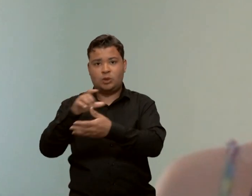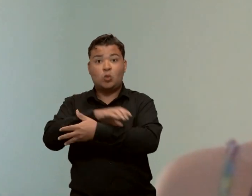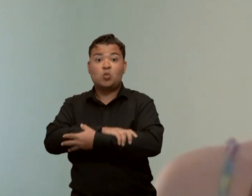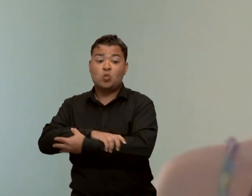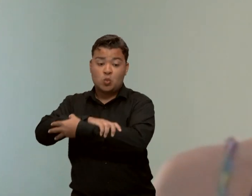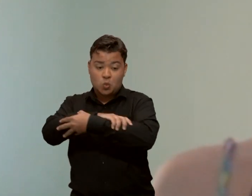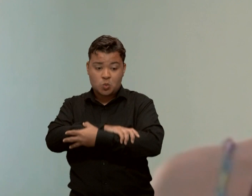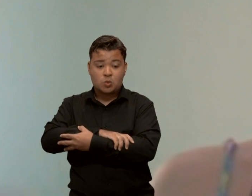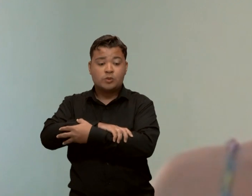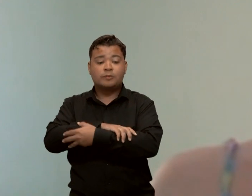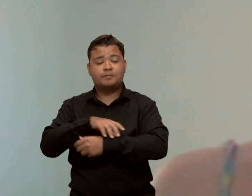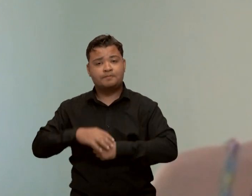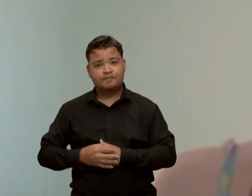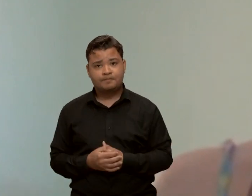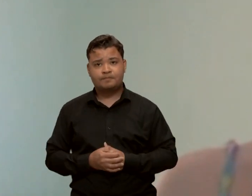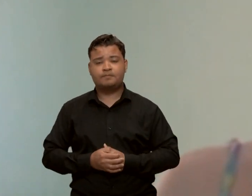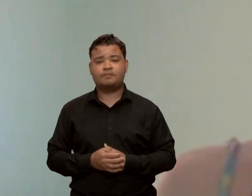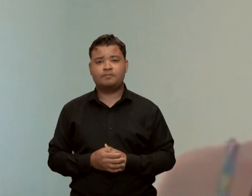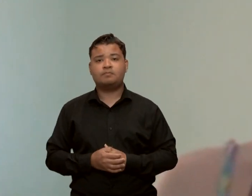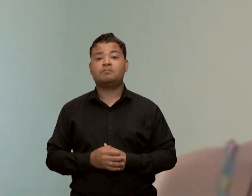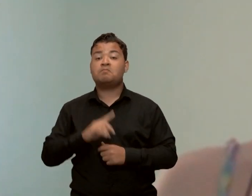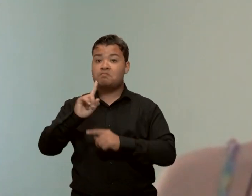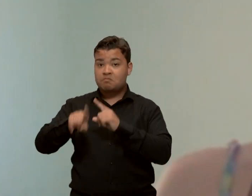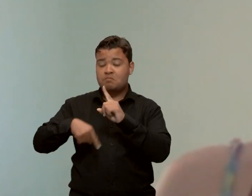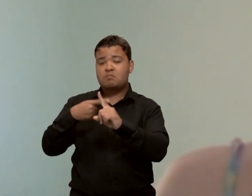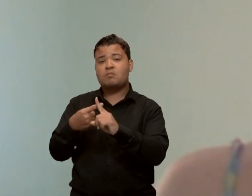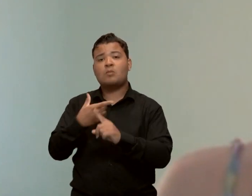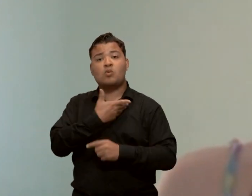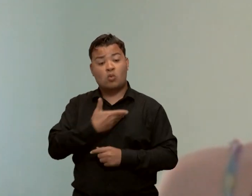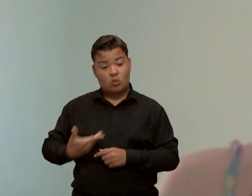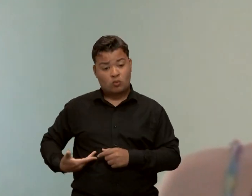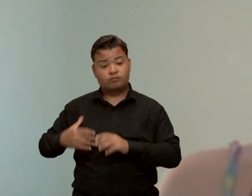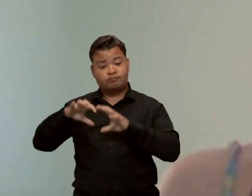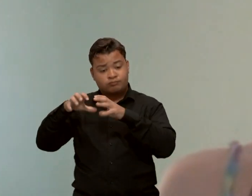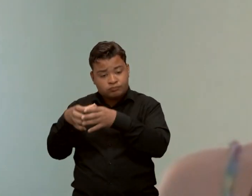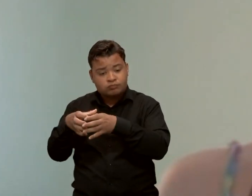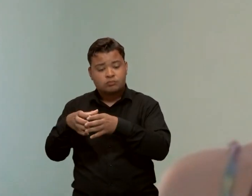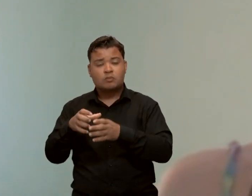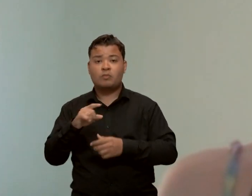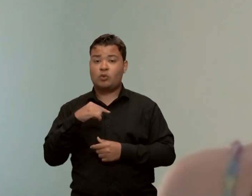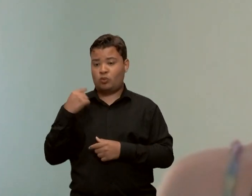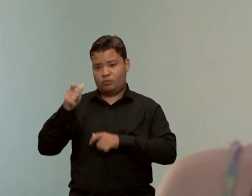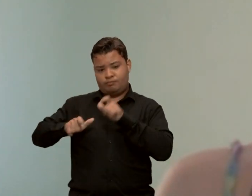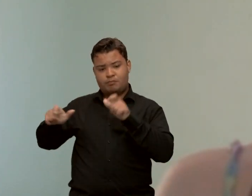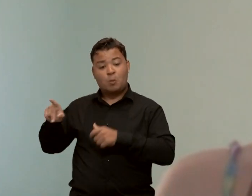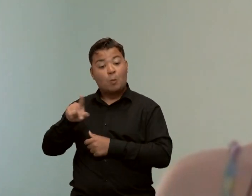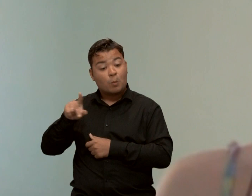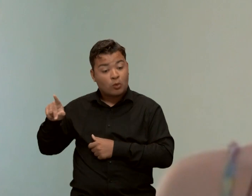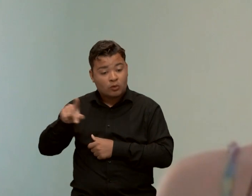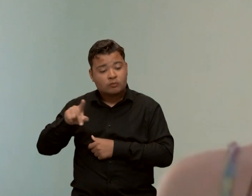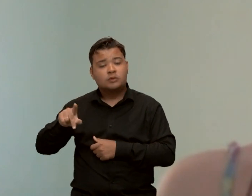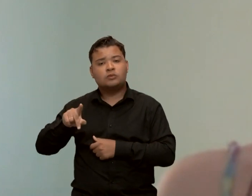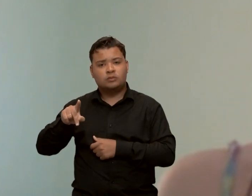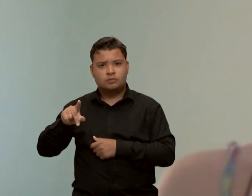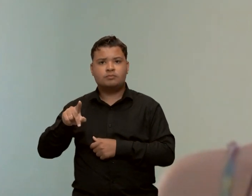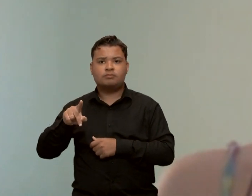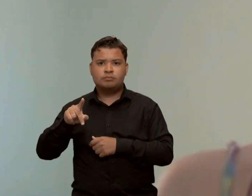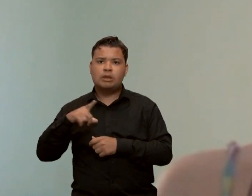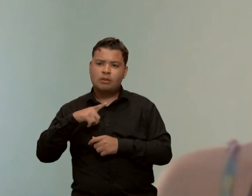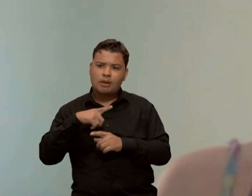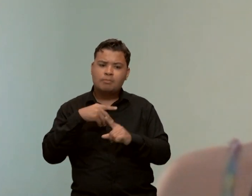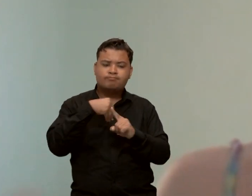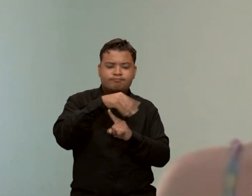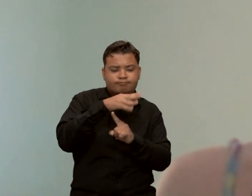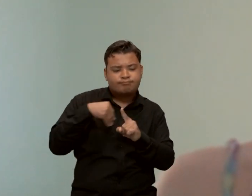cooperativo, junto com o poder público. Então, nós, enquanto educadores, contribuímos na mediação